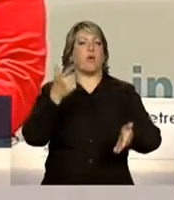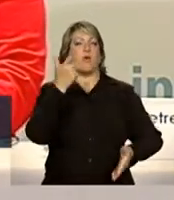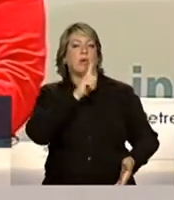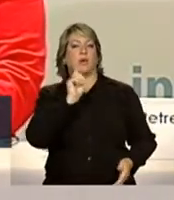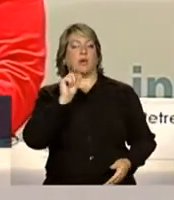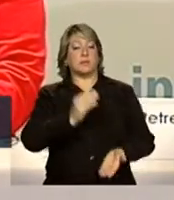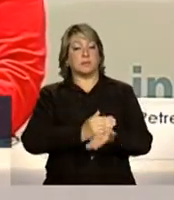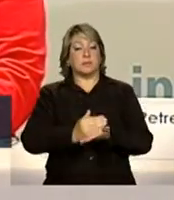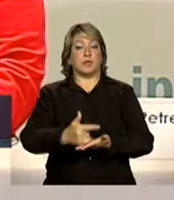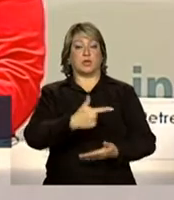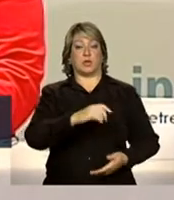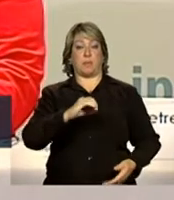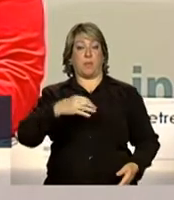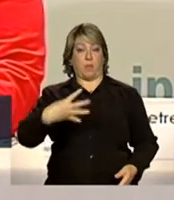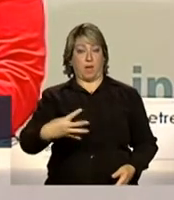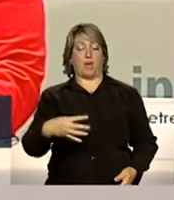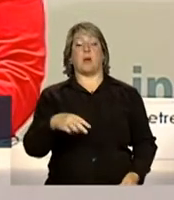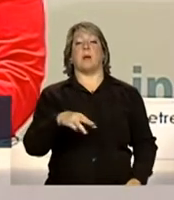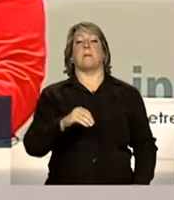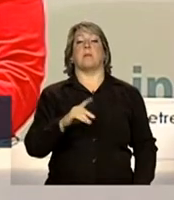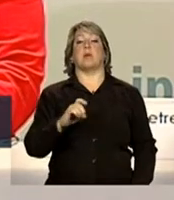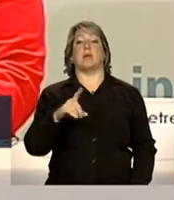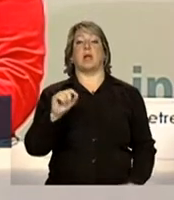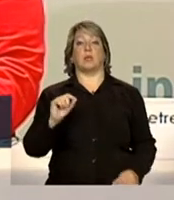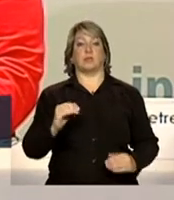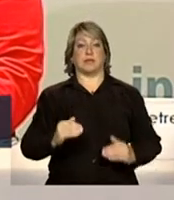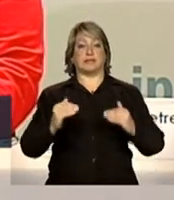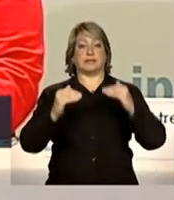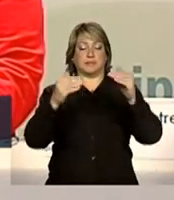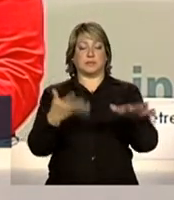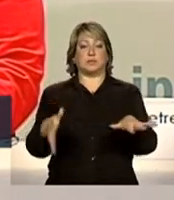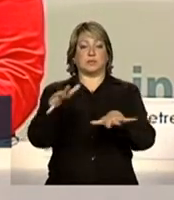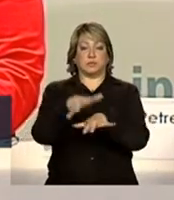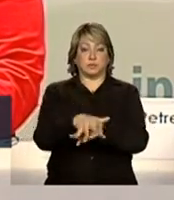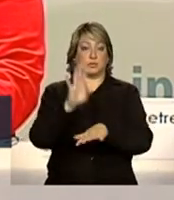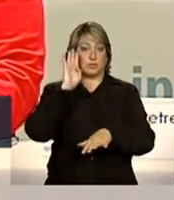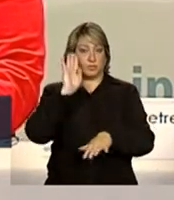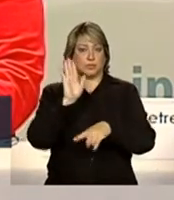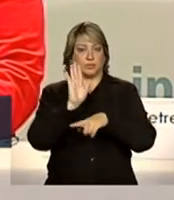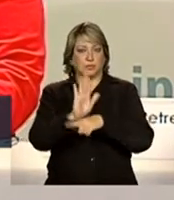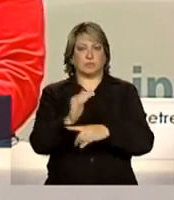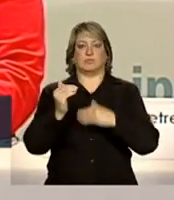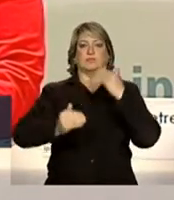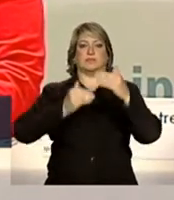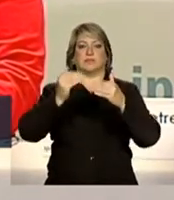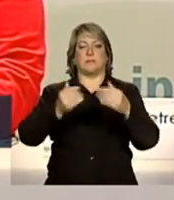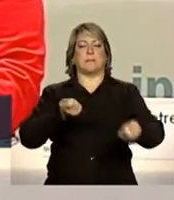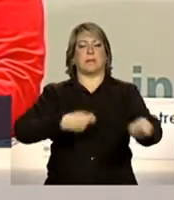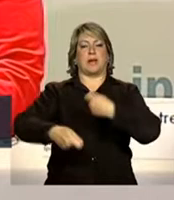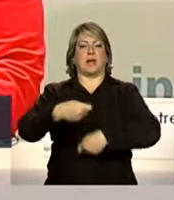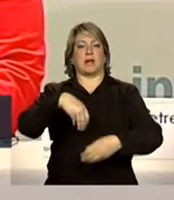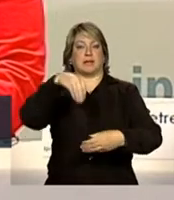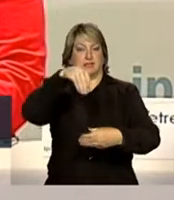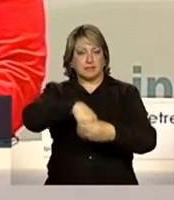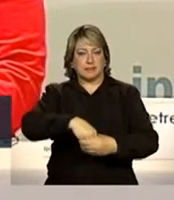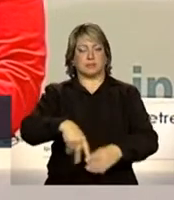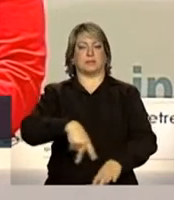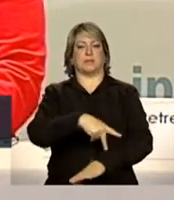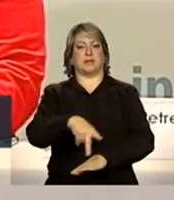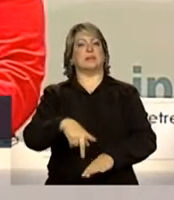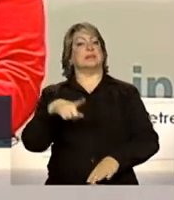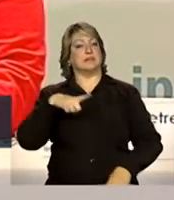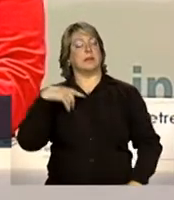de 2004, um modelo de crescimento inclusivo voltado para a dinamização do mercado interno, que tem tido